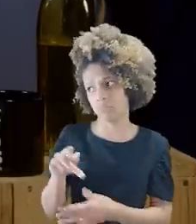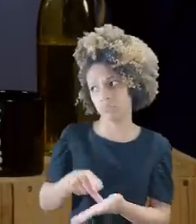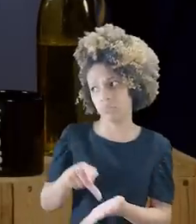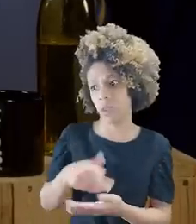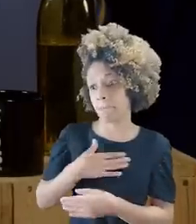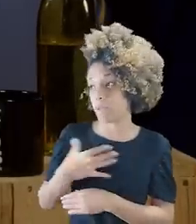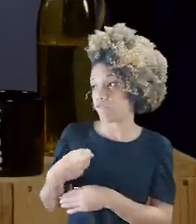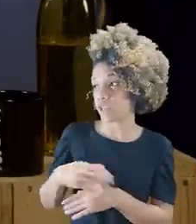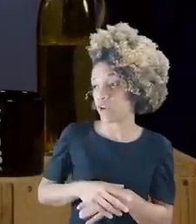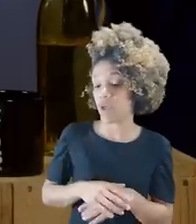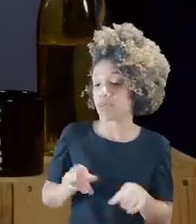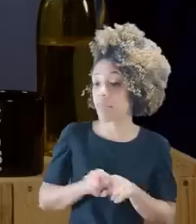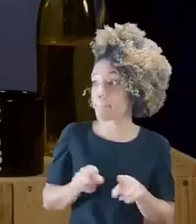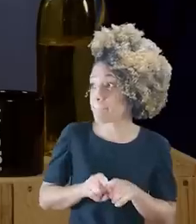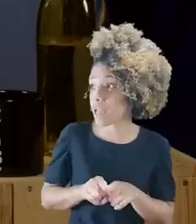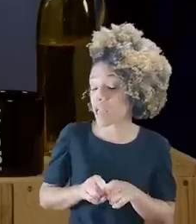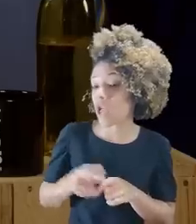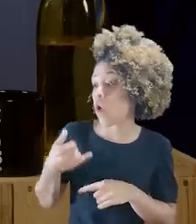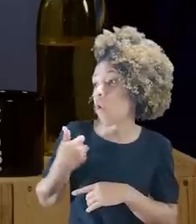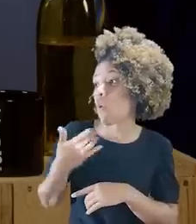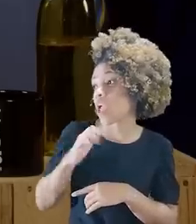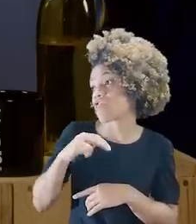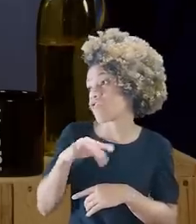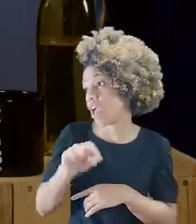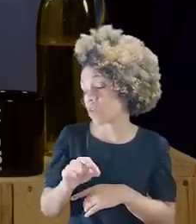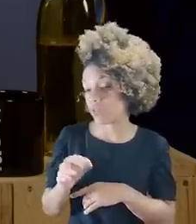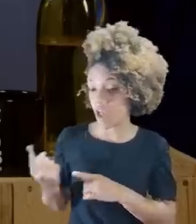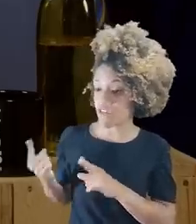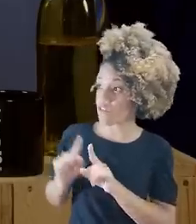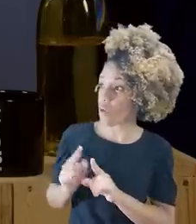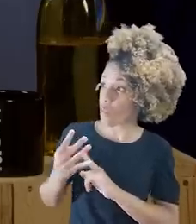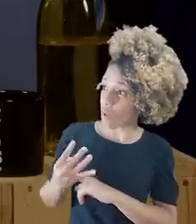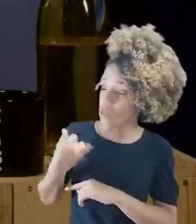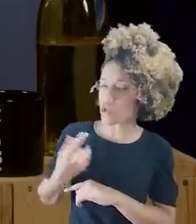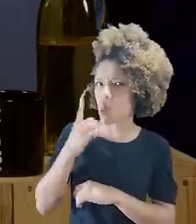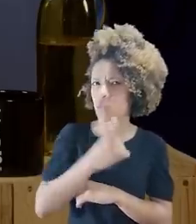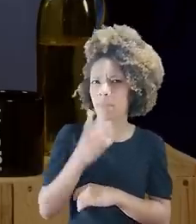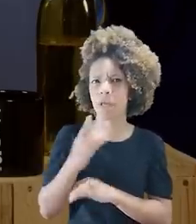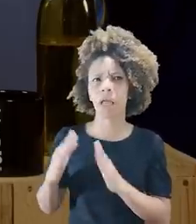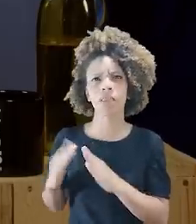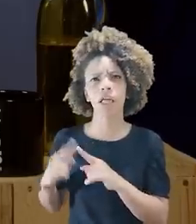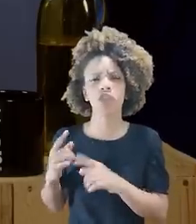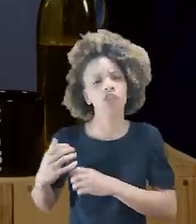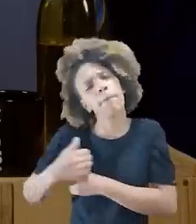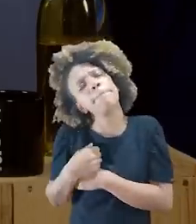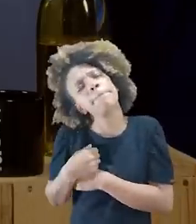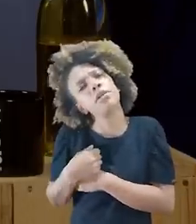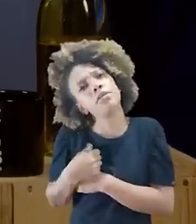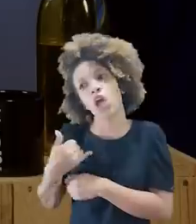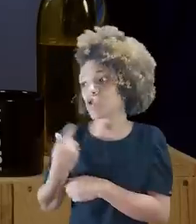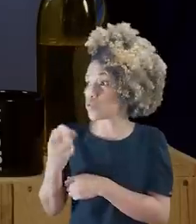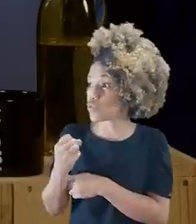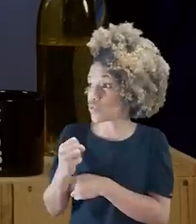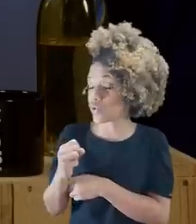tirando a cara eu só olhei para ele falei filho eu te amo tanto o homem que você tá